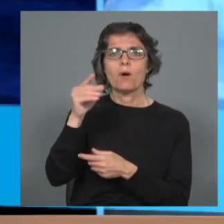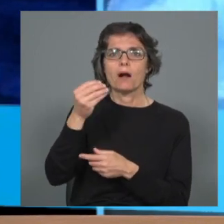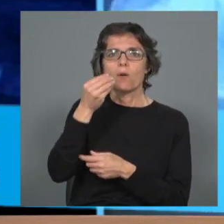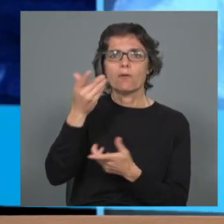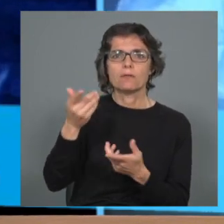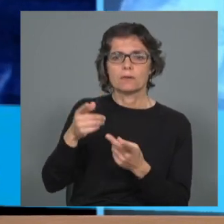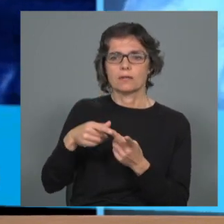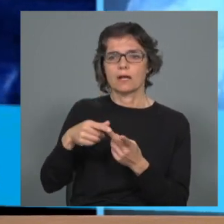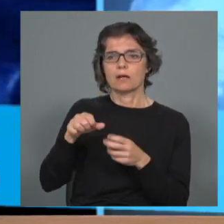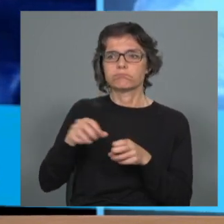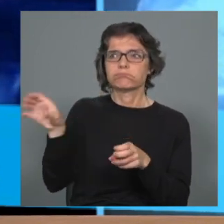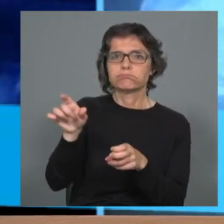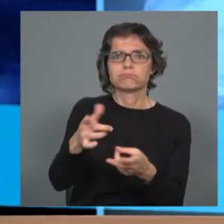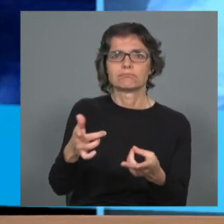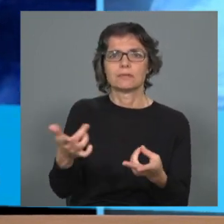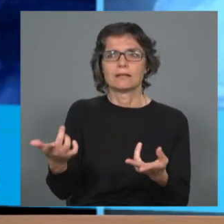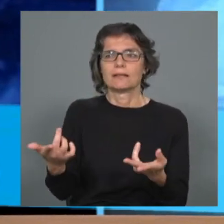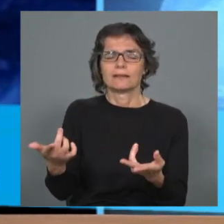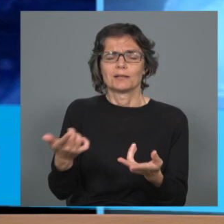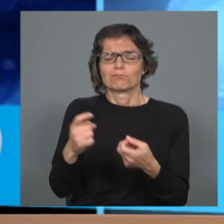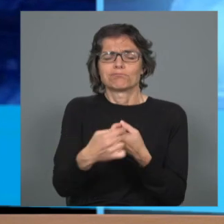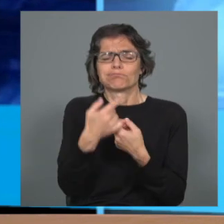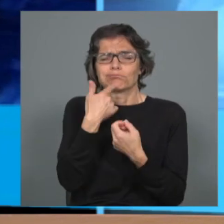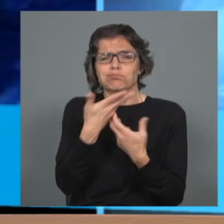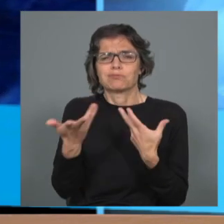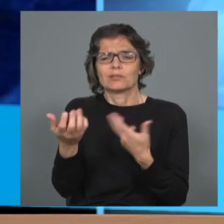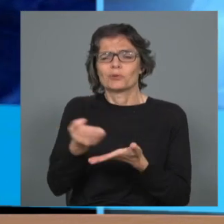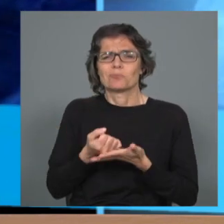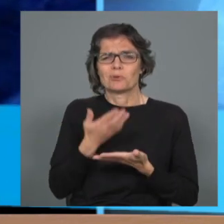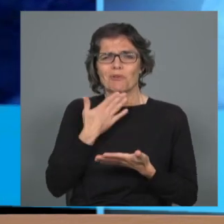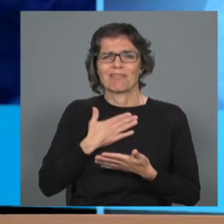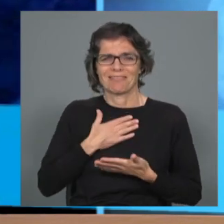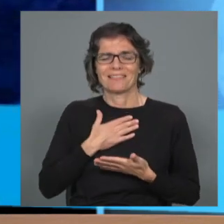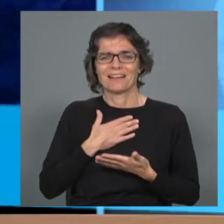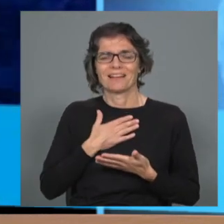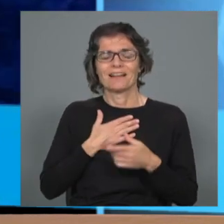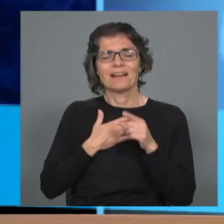supermercados, tantos parceiros, mas também aqueles